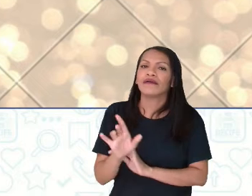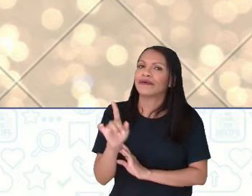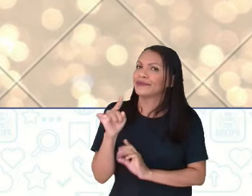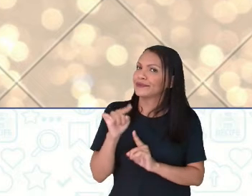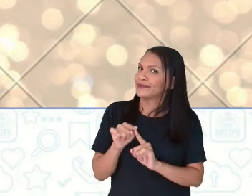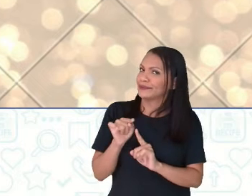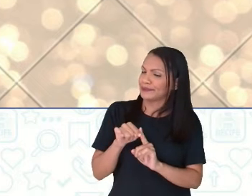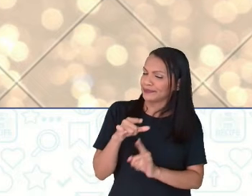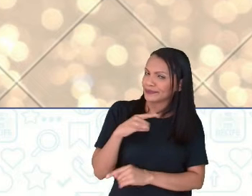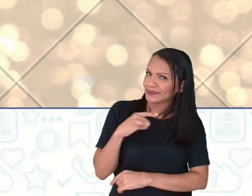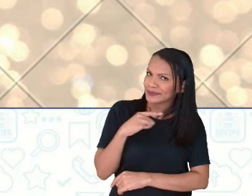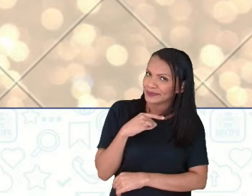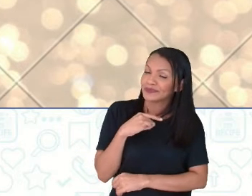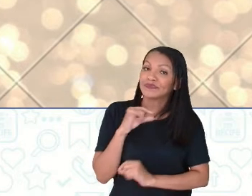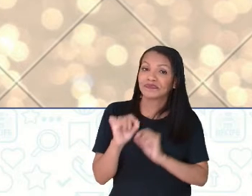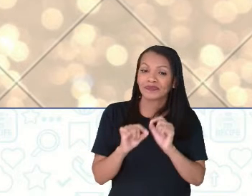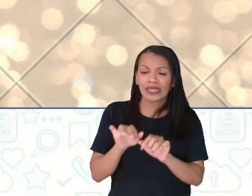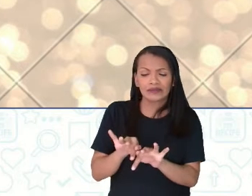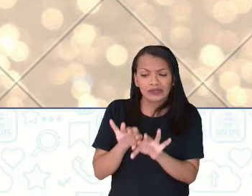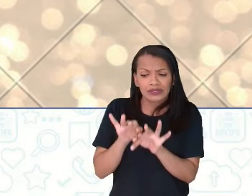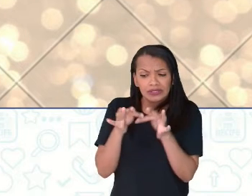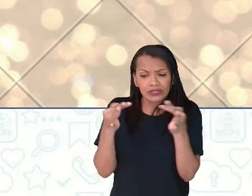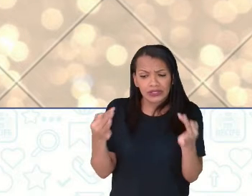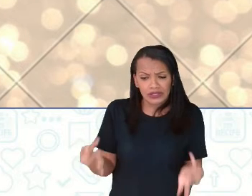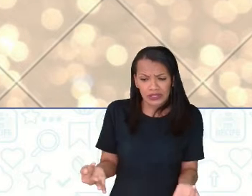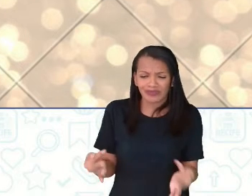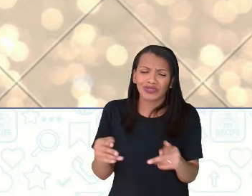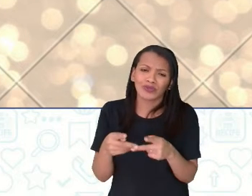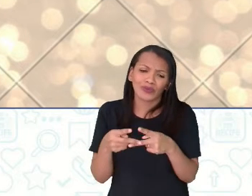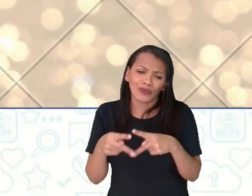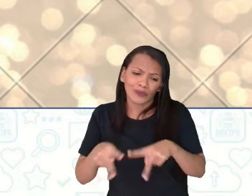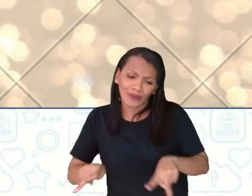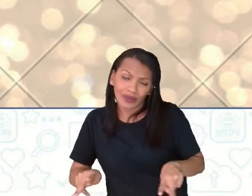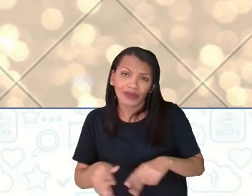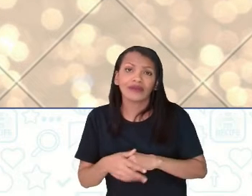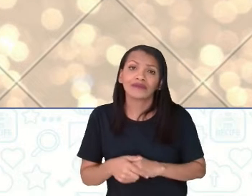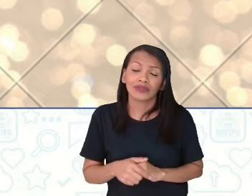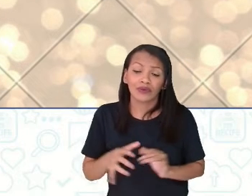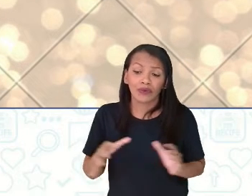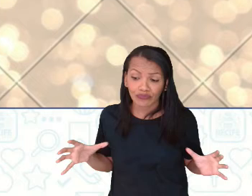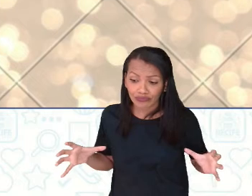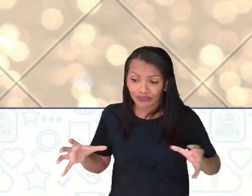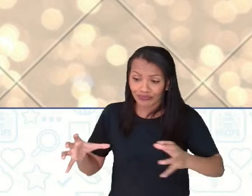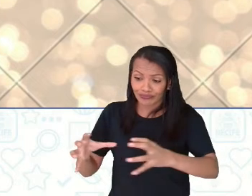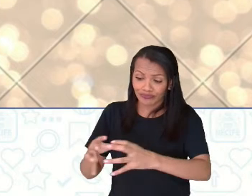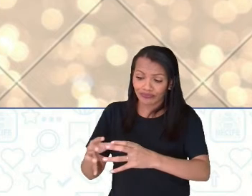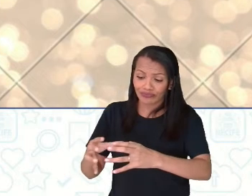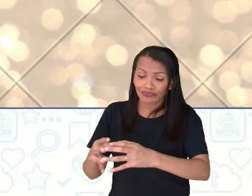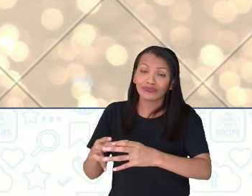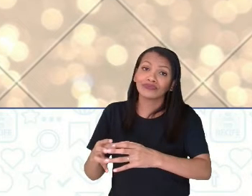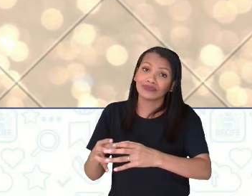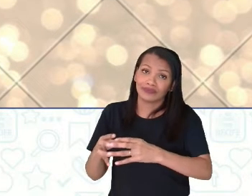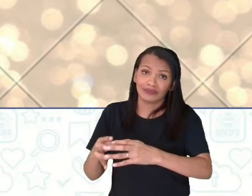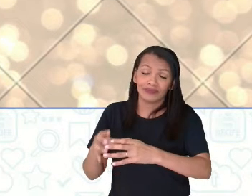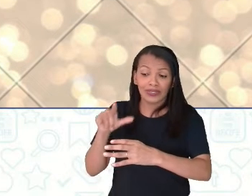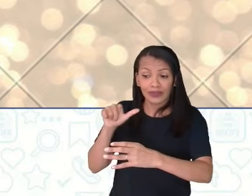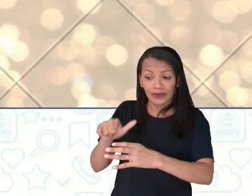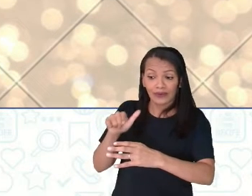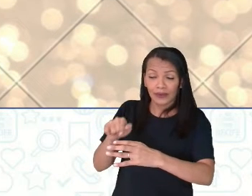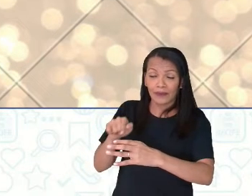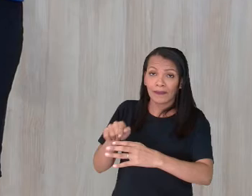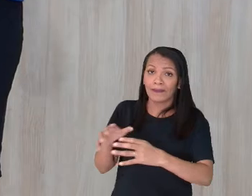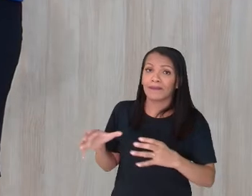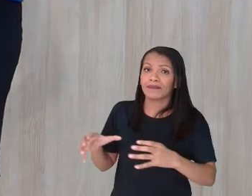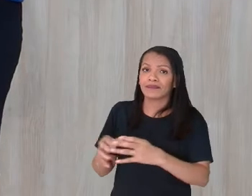tipos são personagens mais simples, digamos assim, eles representam um coletivo. Então,